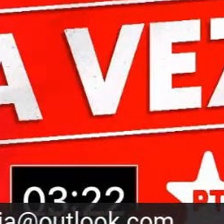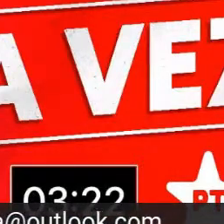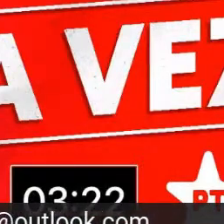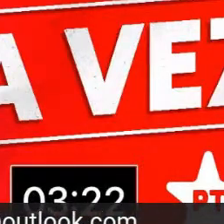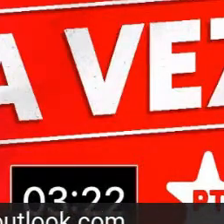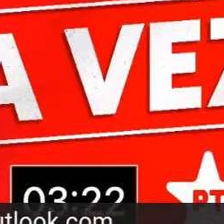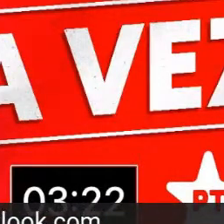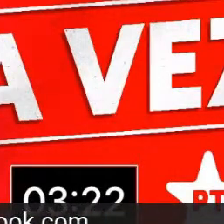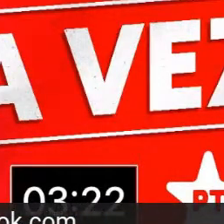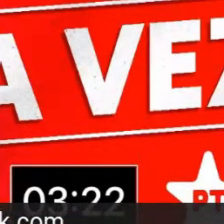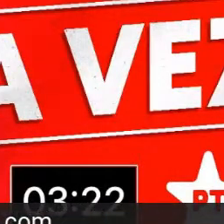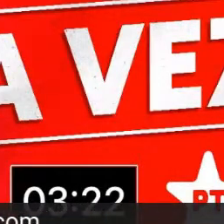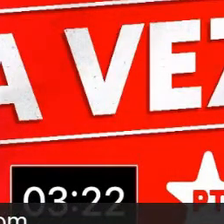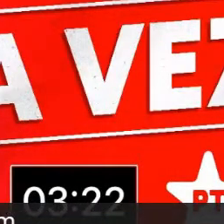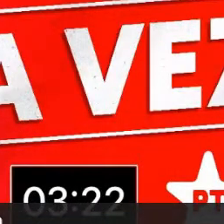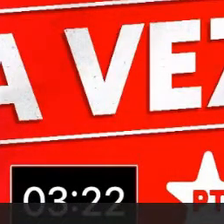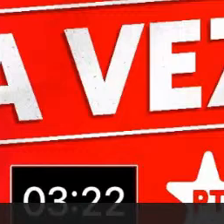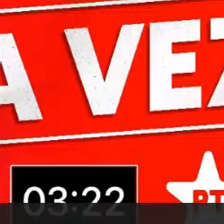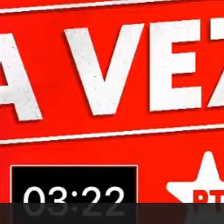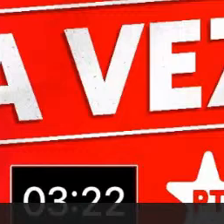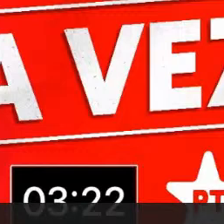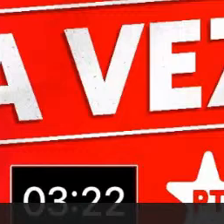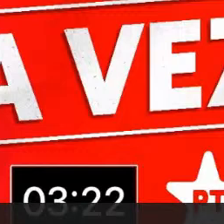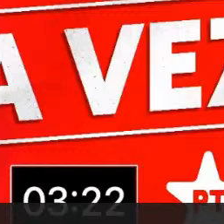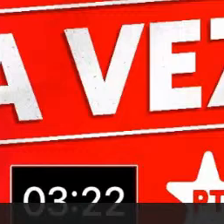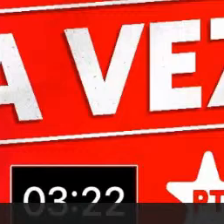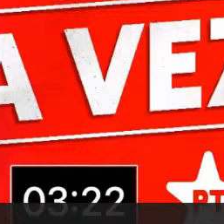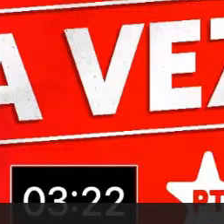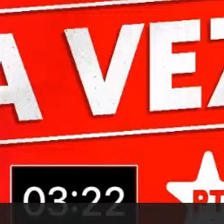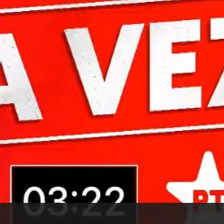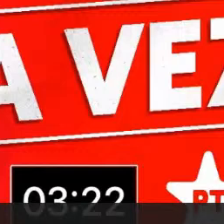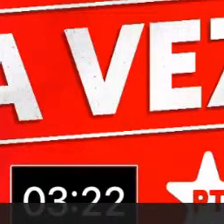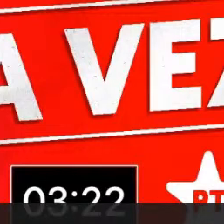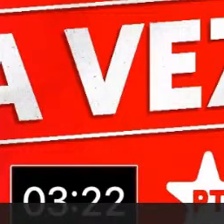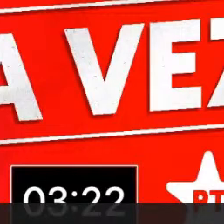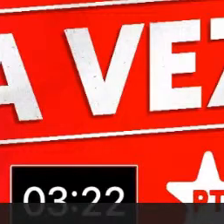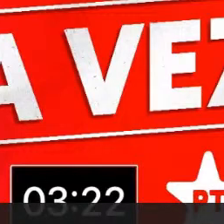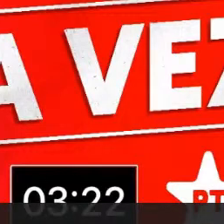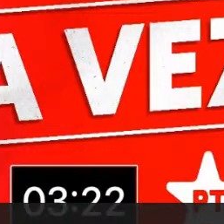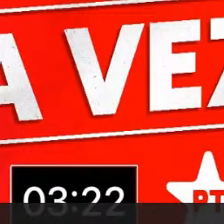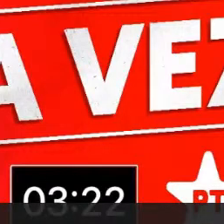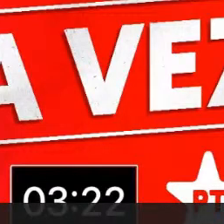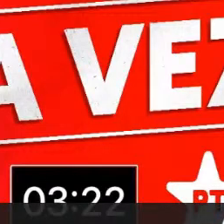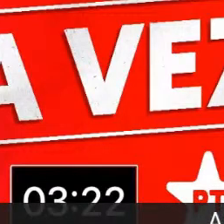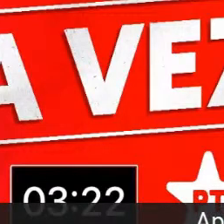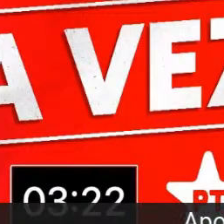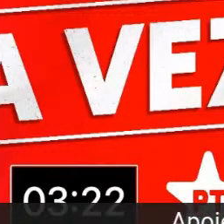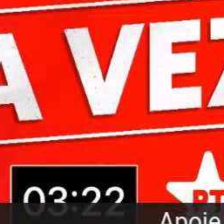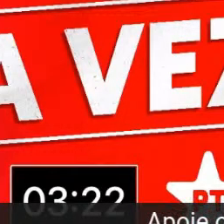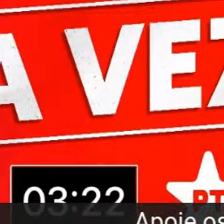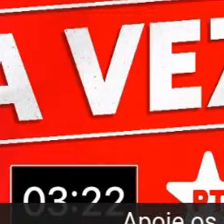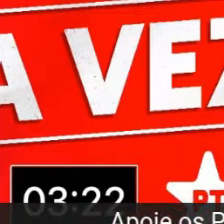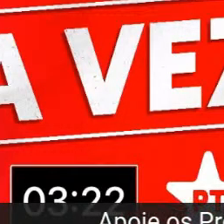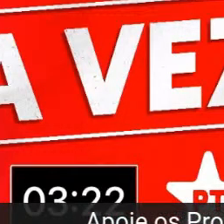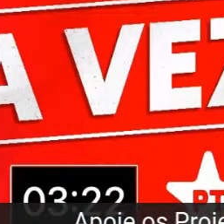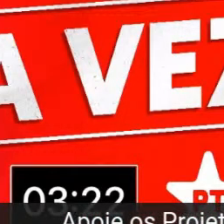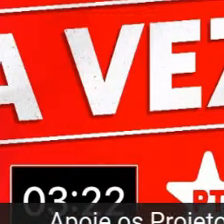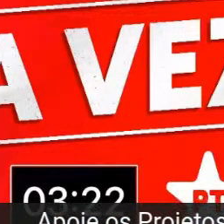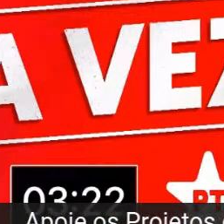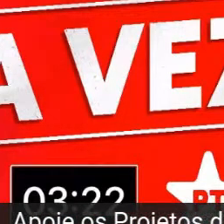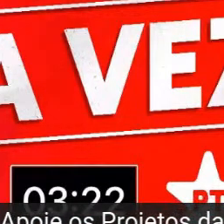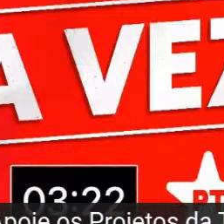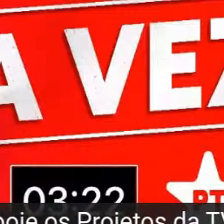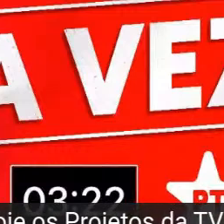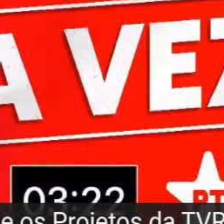separar. Porque a vida pede mais amor. Eu e